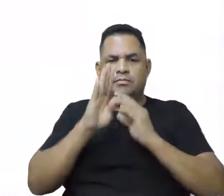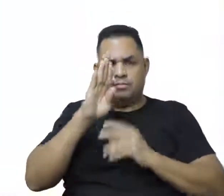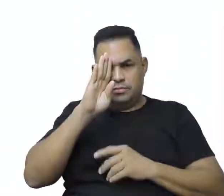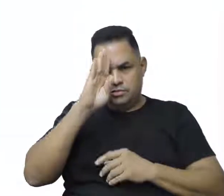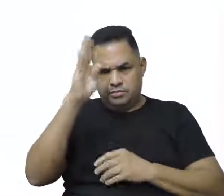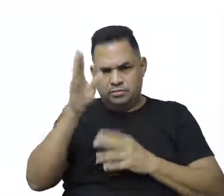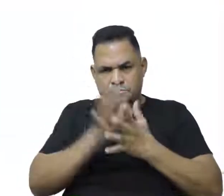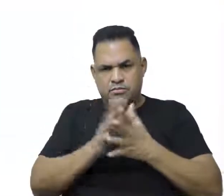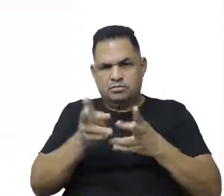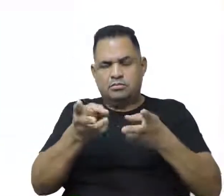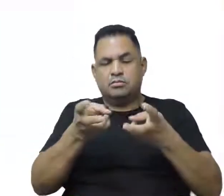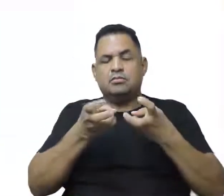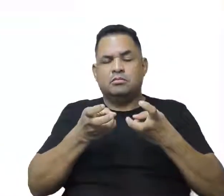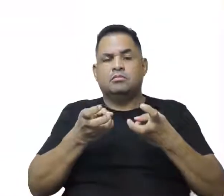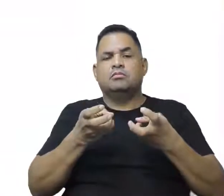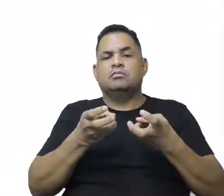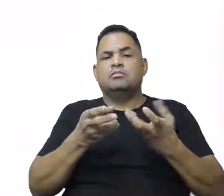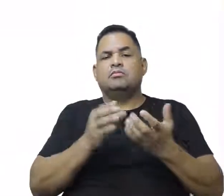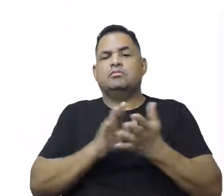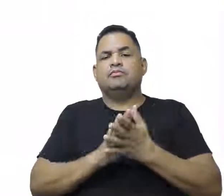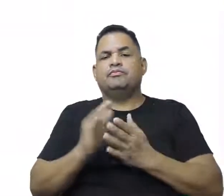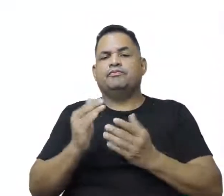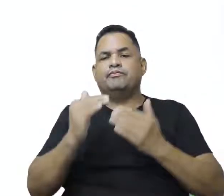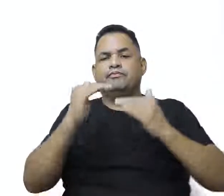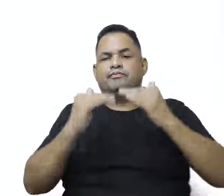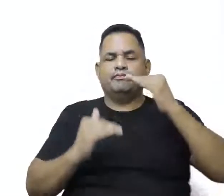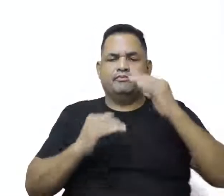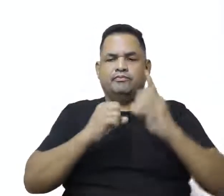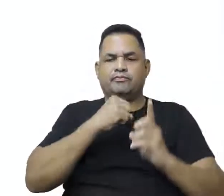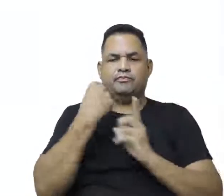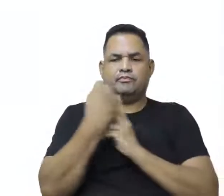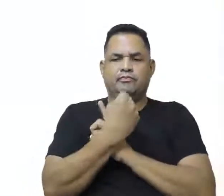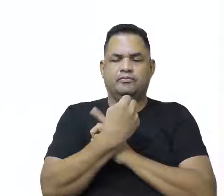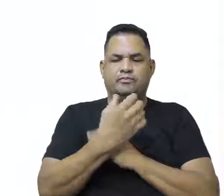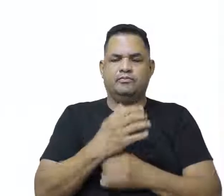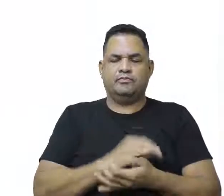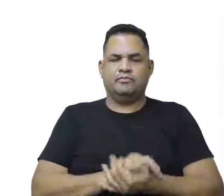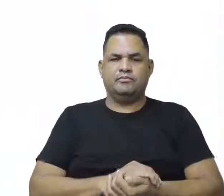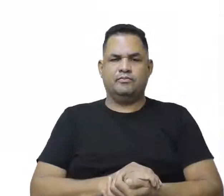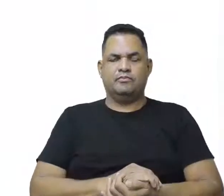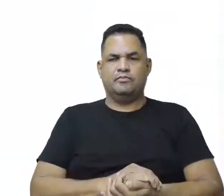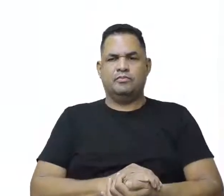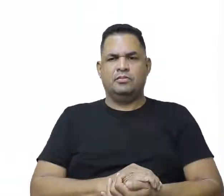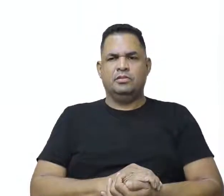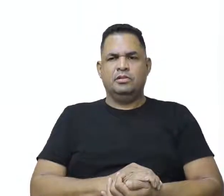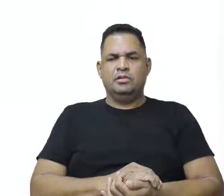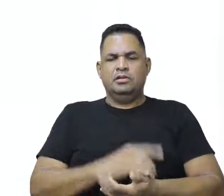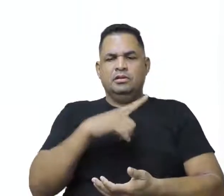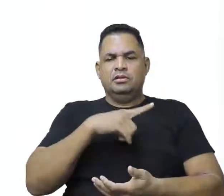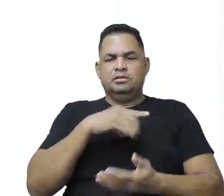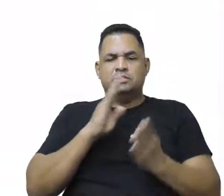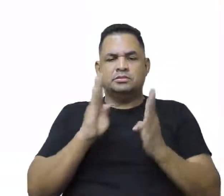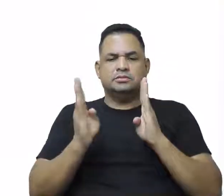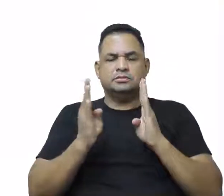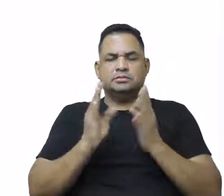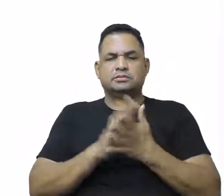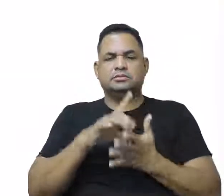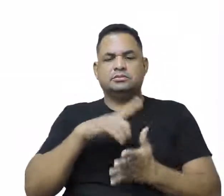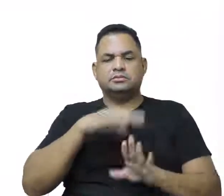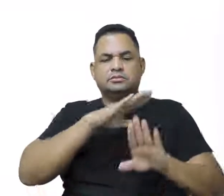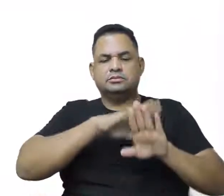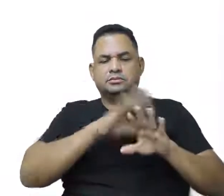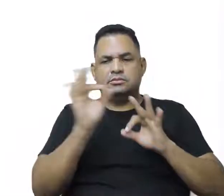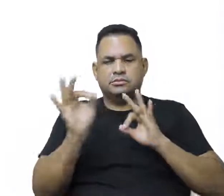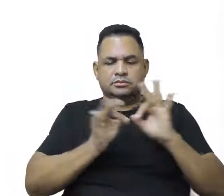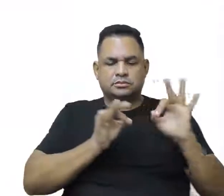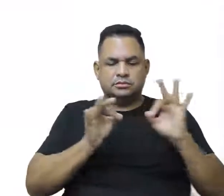de exploração e as desigualdades sociais, né? Existe uma ideologia